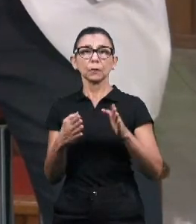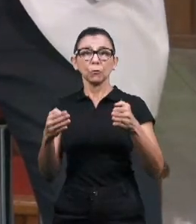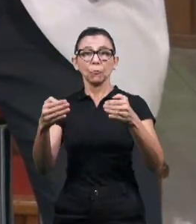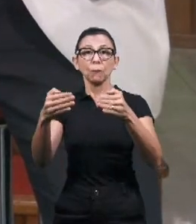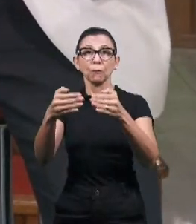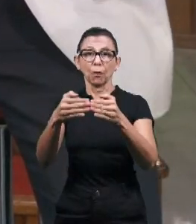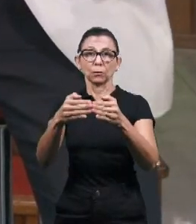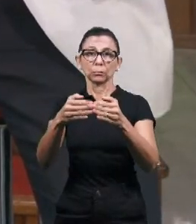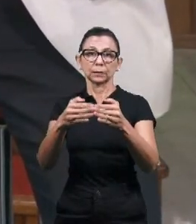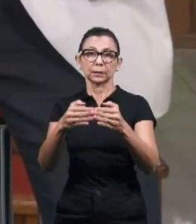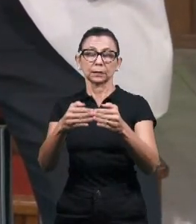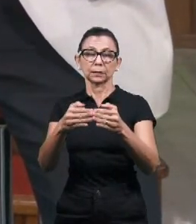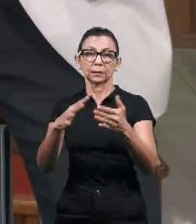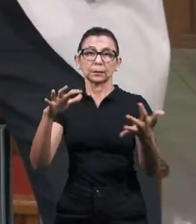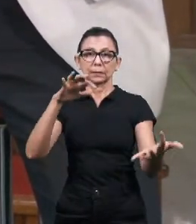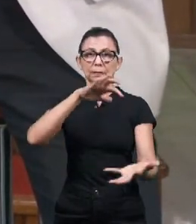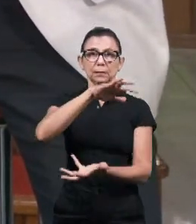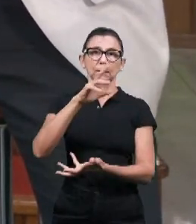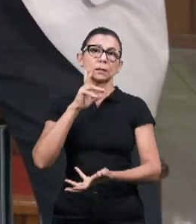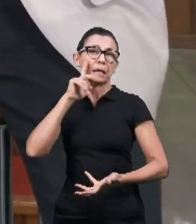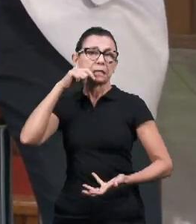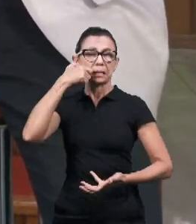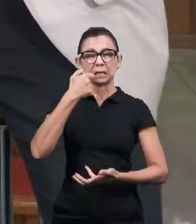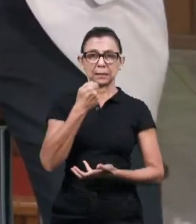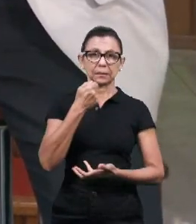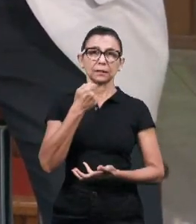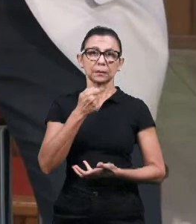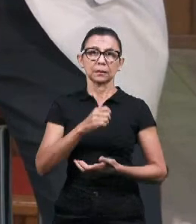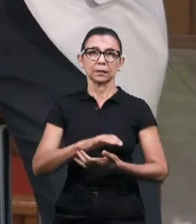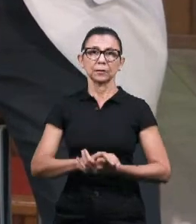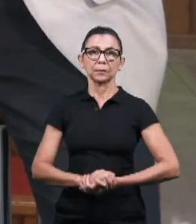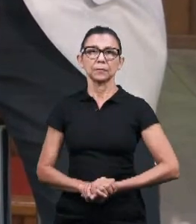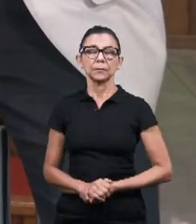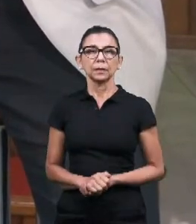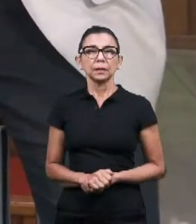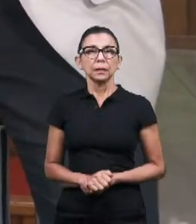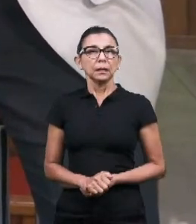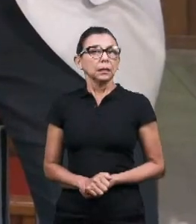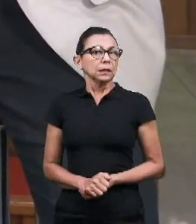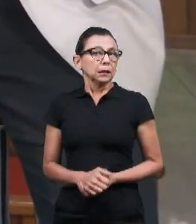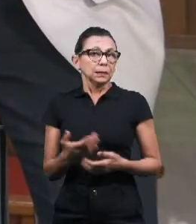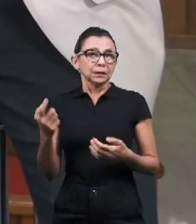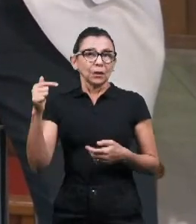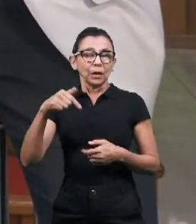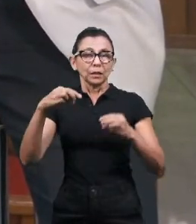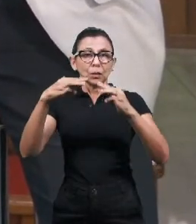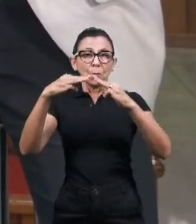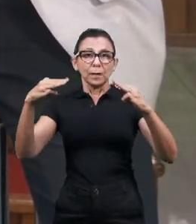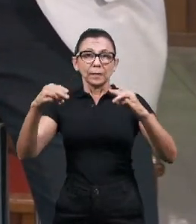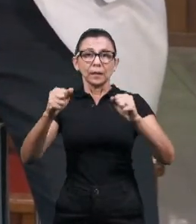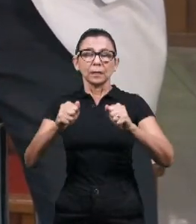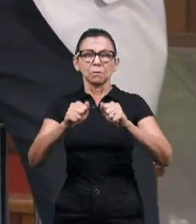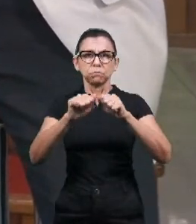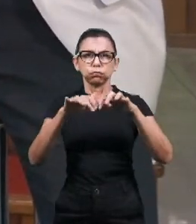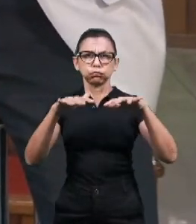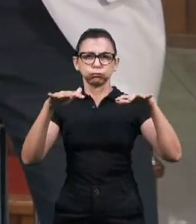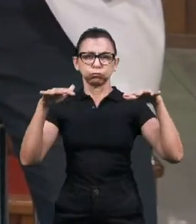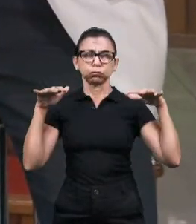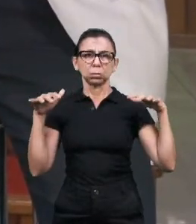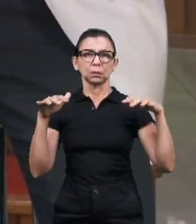menos, eu acho que 1.000 e 1.500 pessoas. O templo todo virou um grande coral, né? Porque todos foram envolvidos no